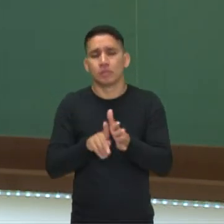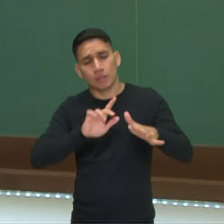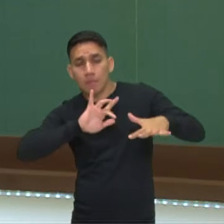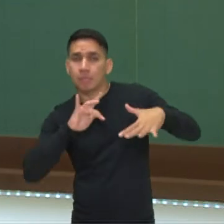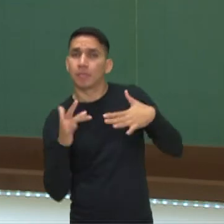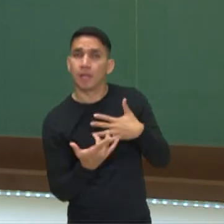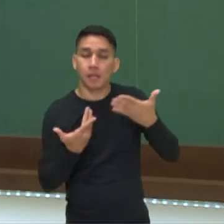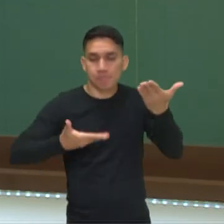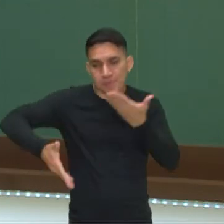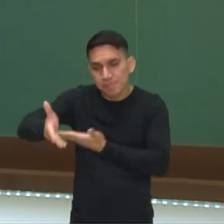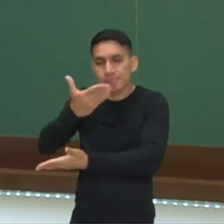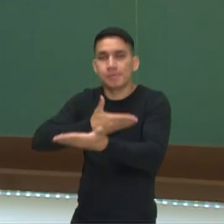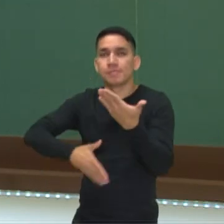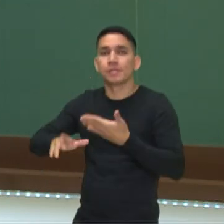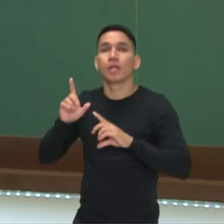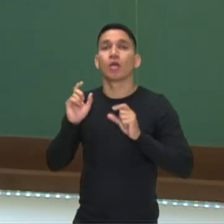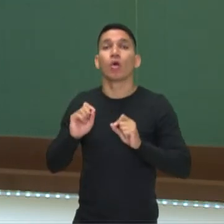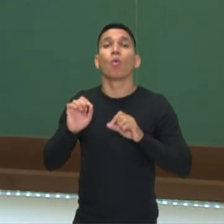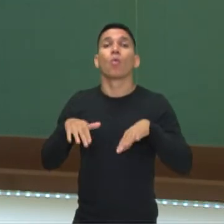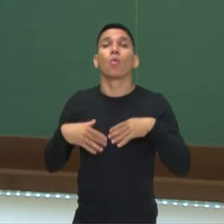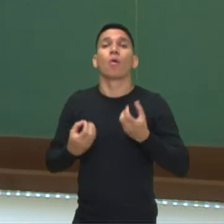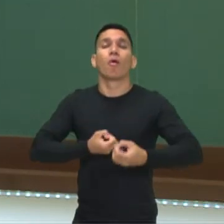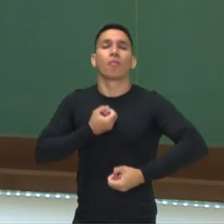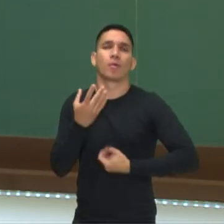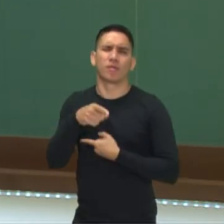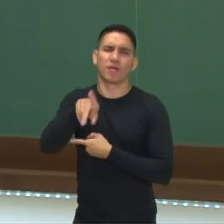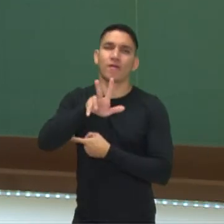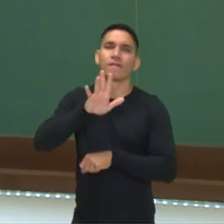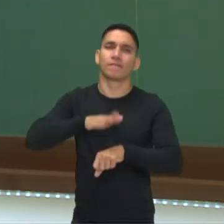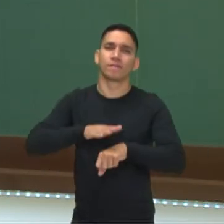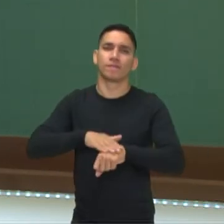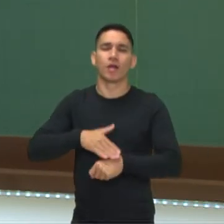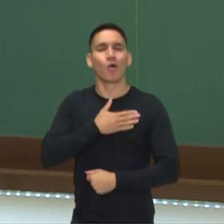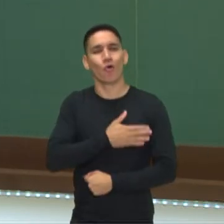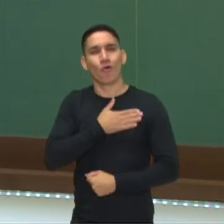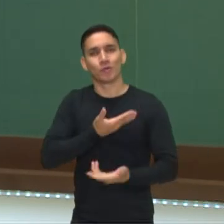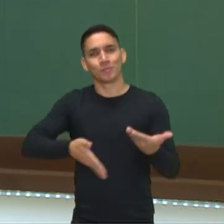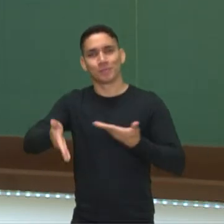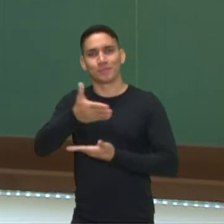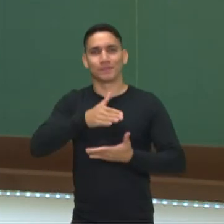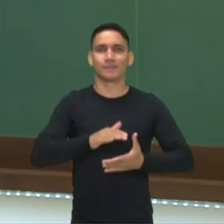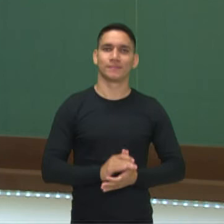e comentar ali os poemas. Vocês vão gostar de fazer e de compartilhar.